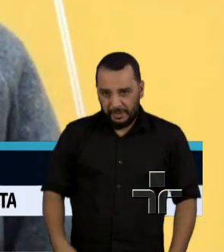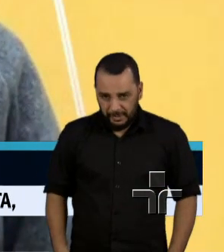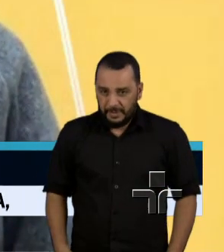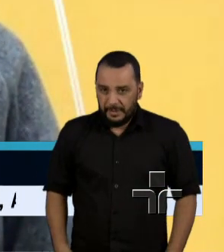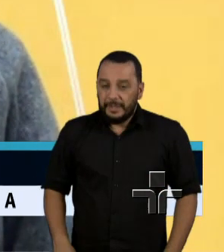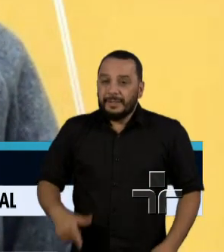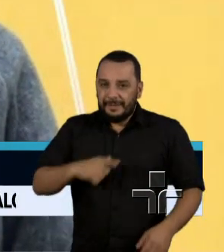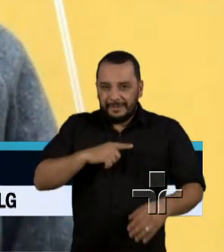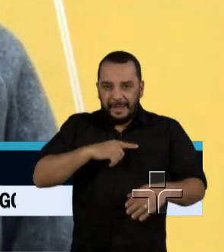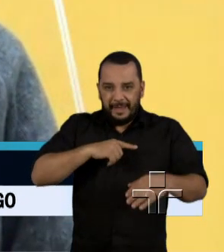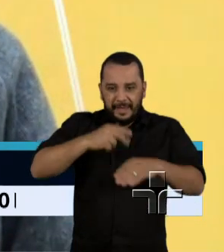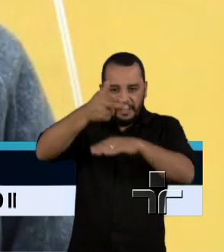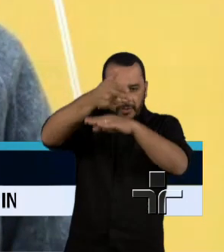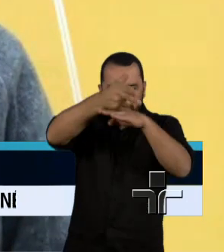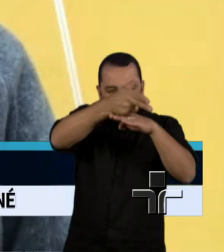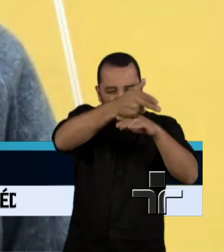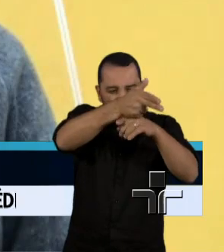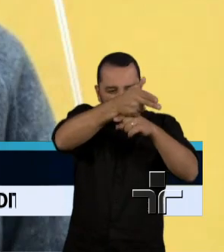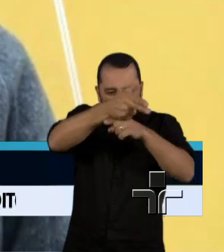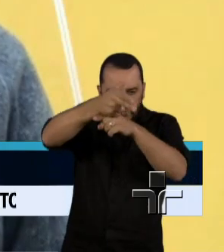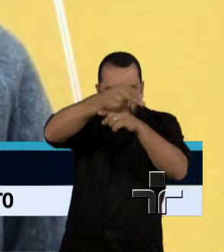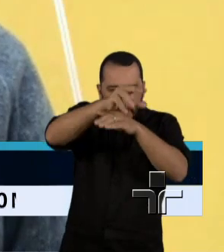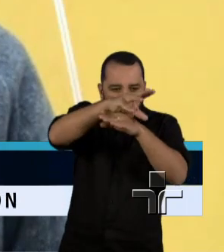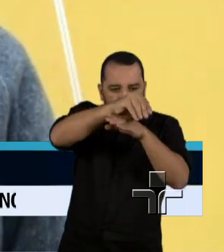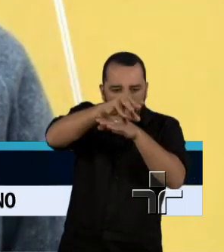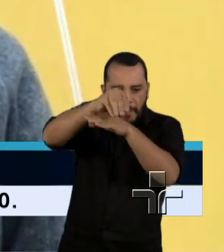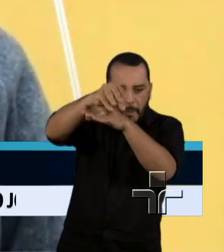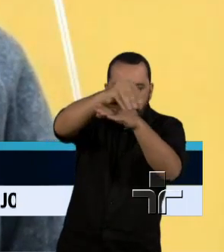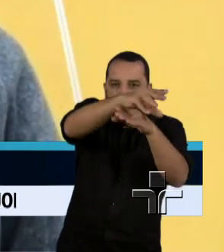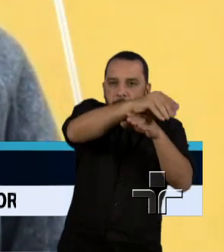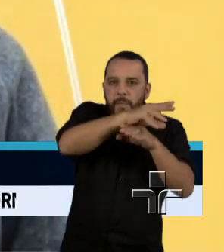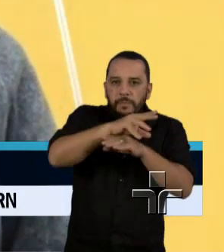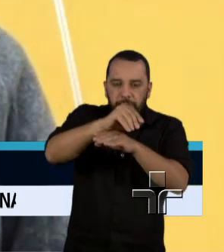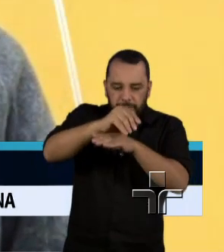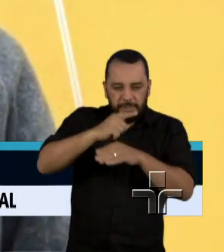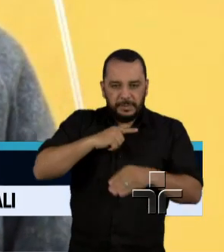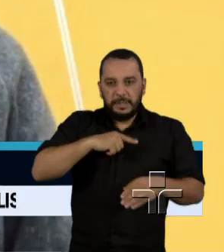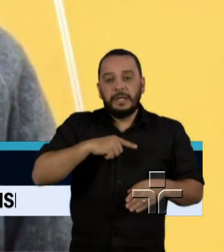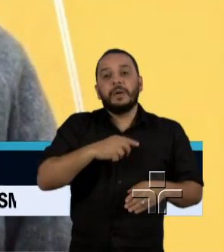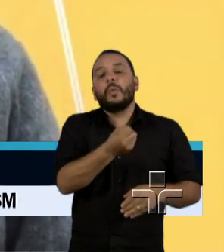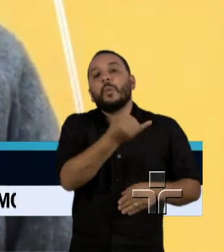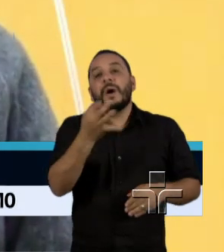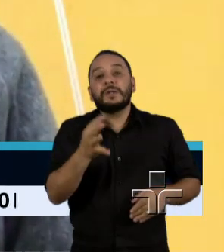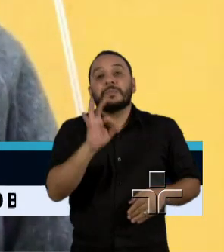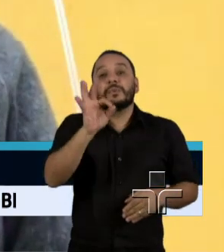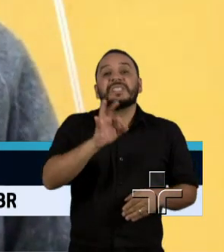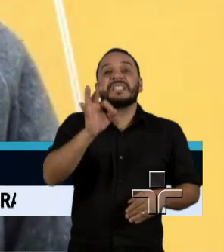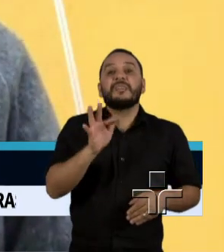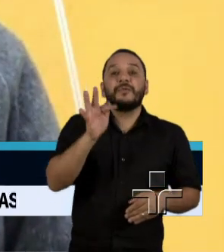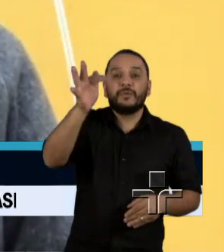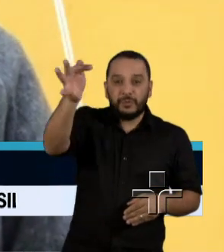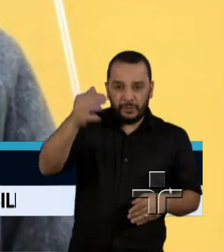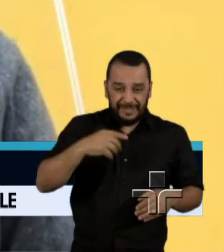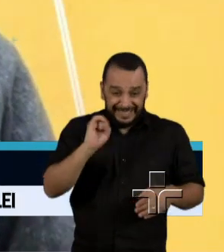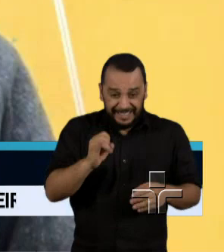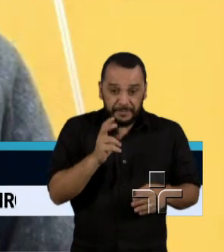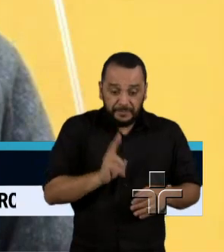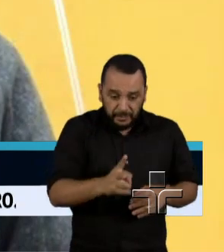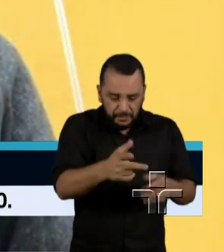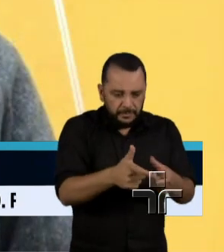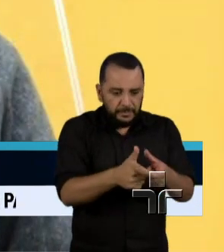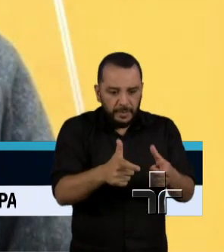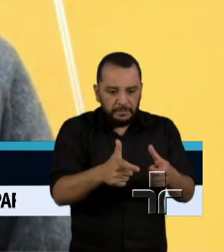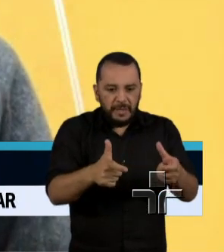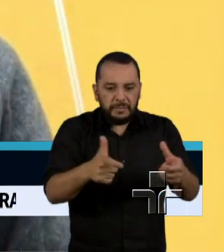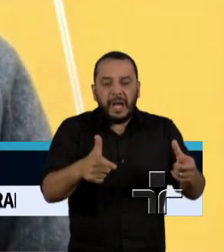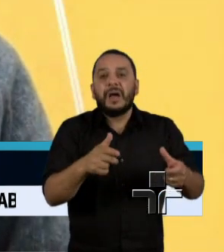detecção de desmatamento, eles apontam a tendência para o que será a taxa de desmatamento no futuro, é certo que o desmatamento está